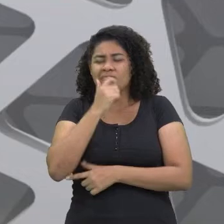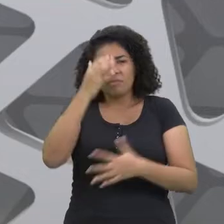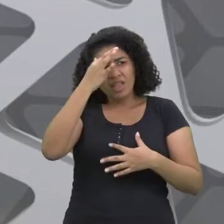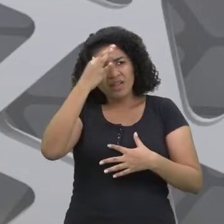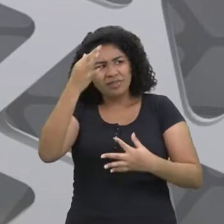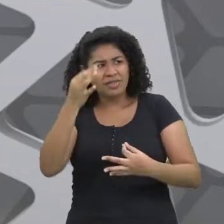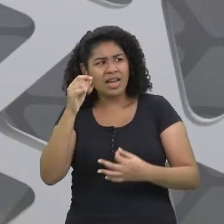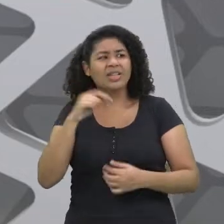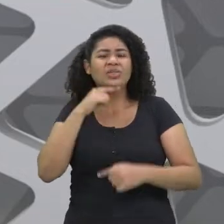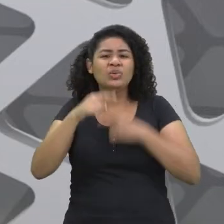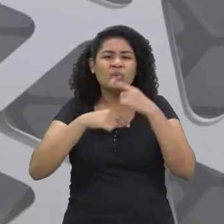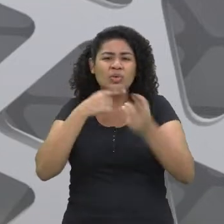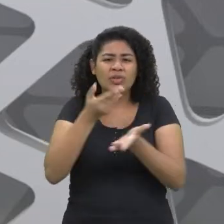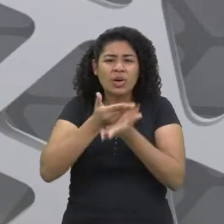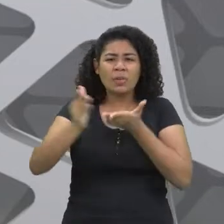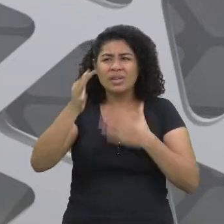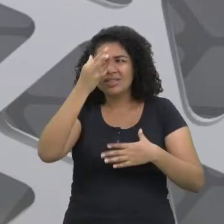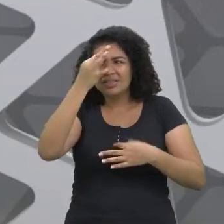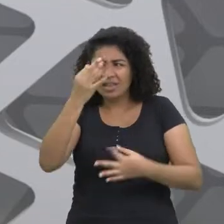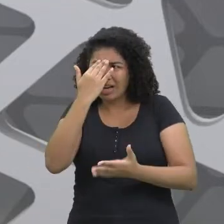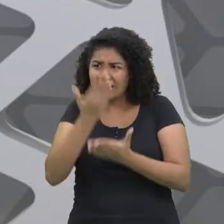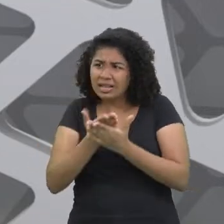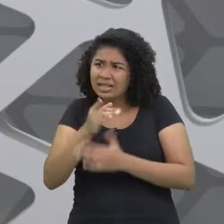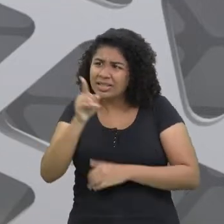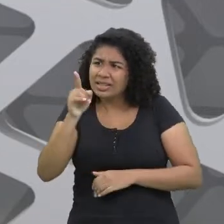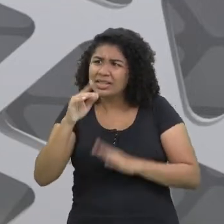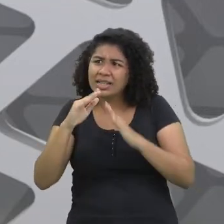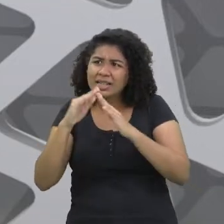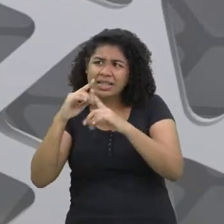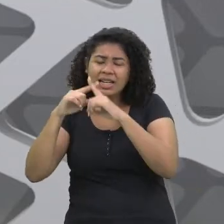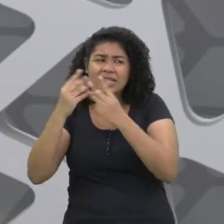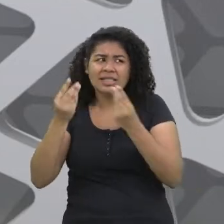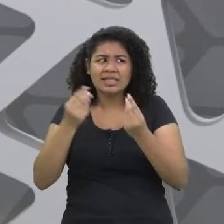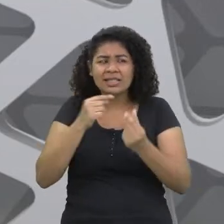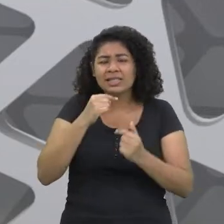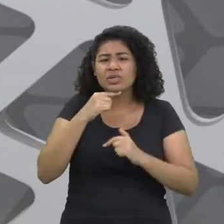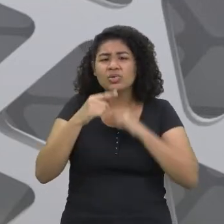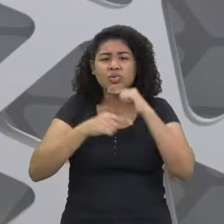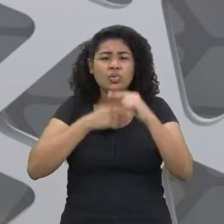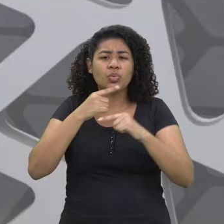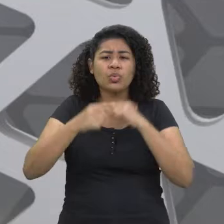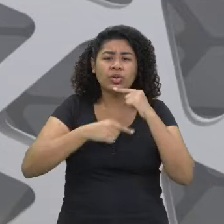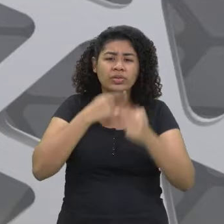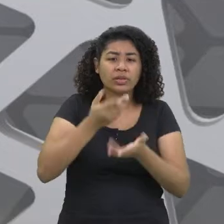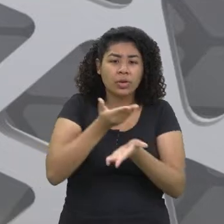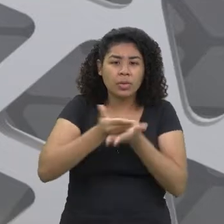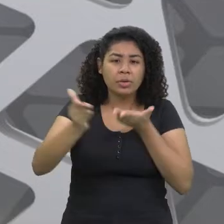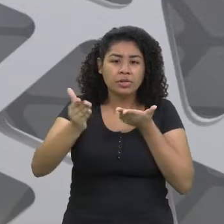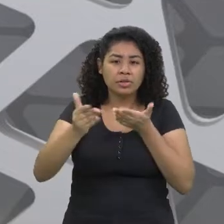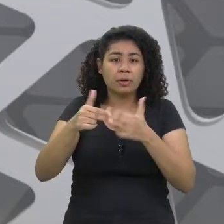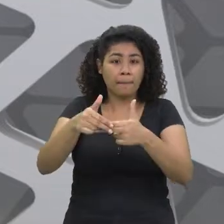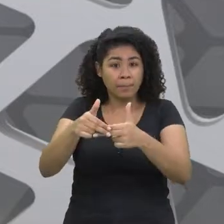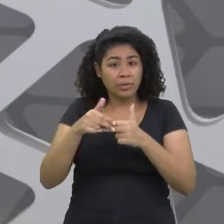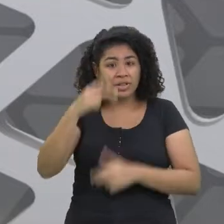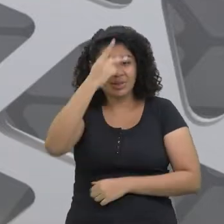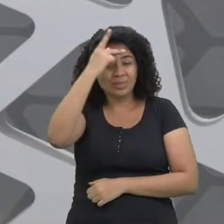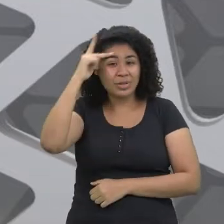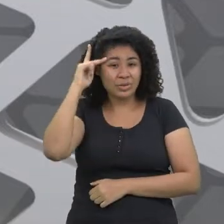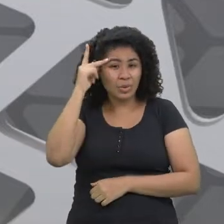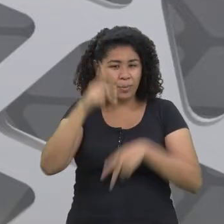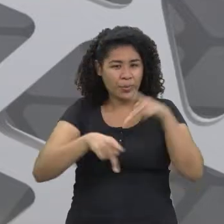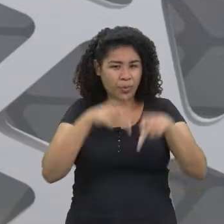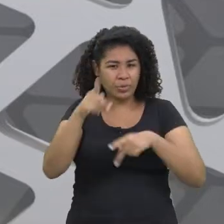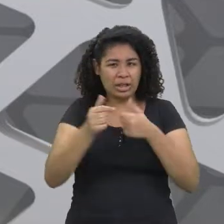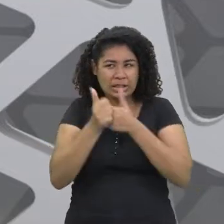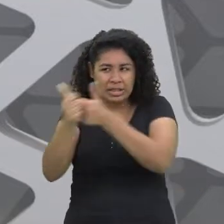e fidelidade na Igreja Católica. Com isso, a Igreja Católica vai começar a perder muitos fiéis. E